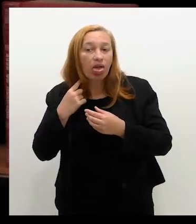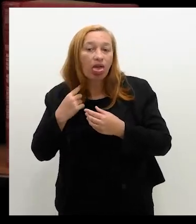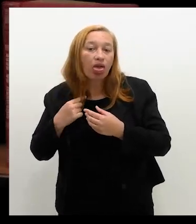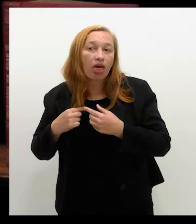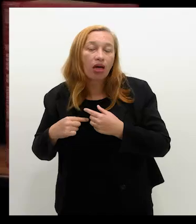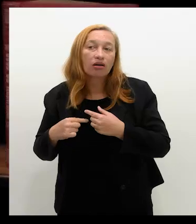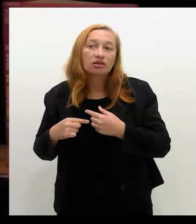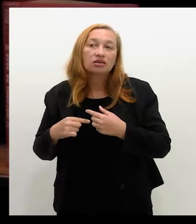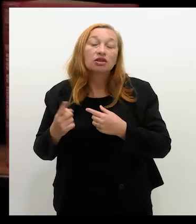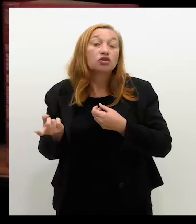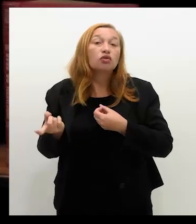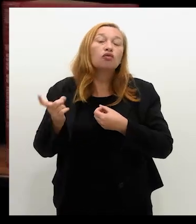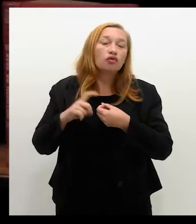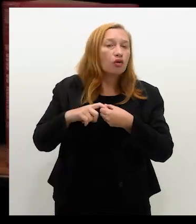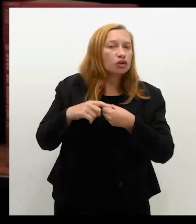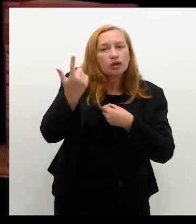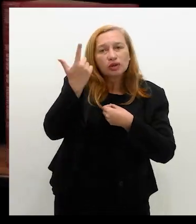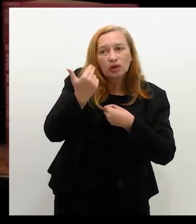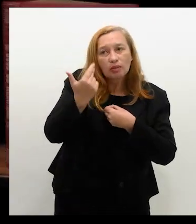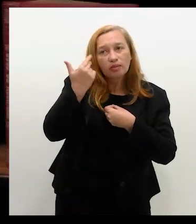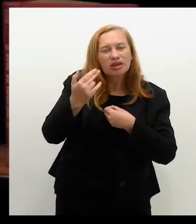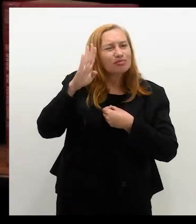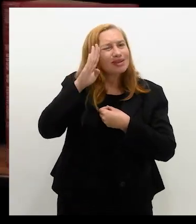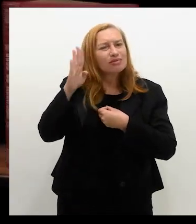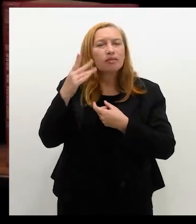escorrendo. Isso geralmente volta, tá?